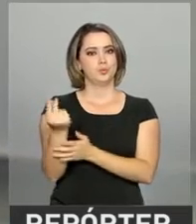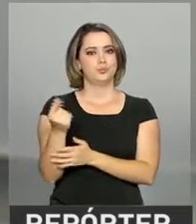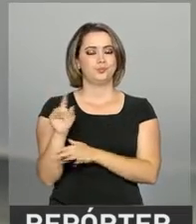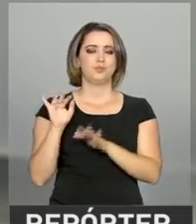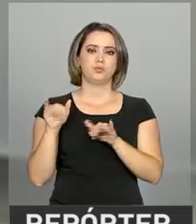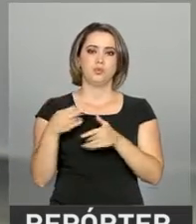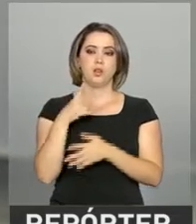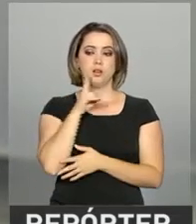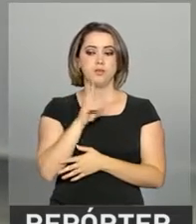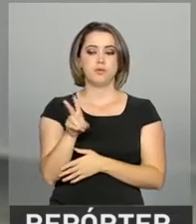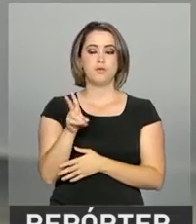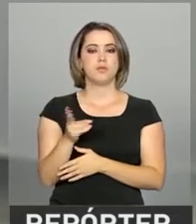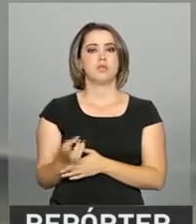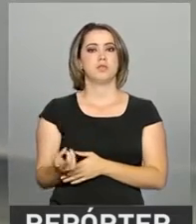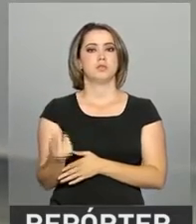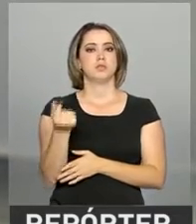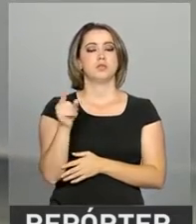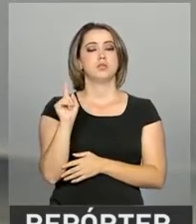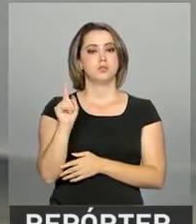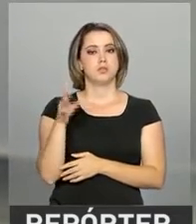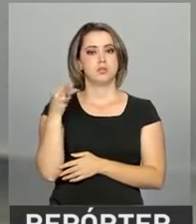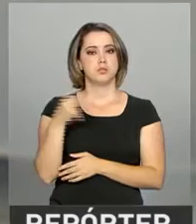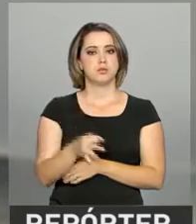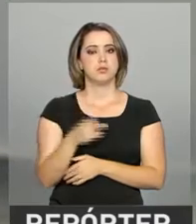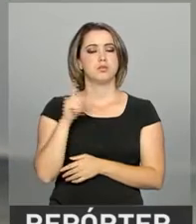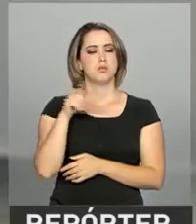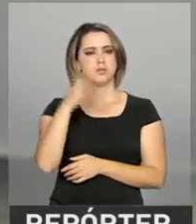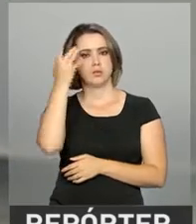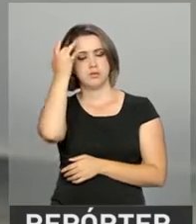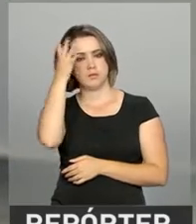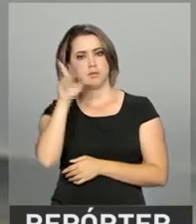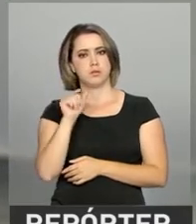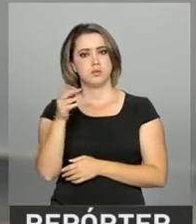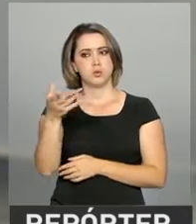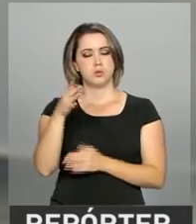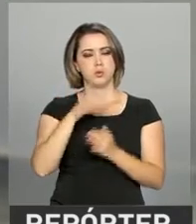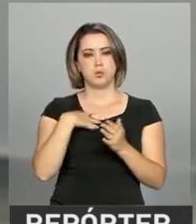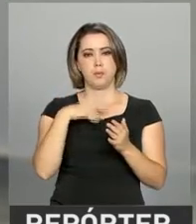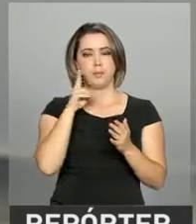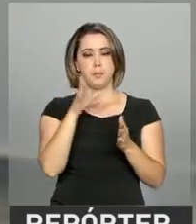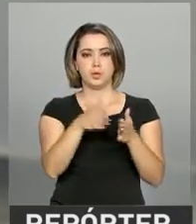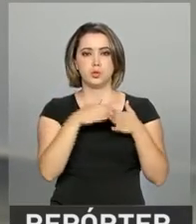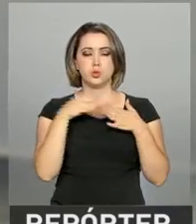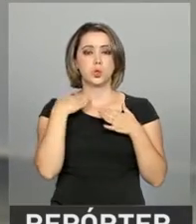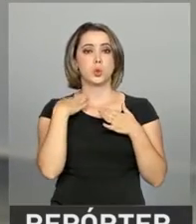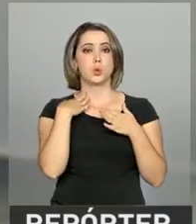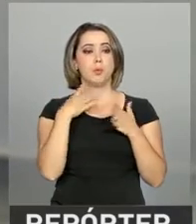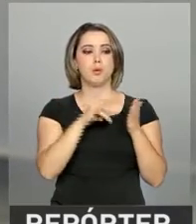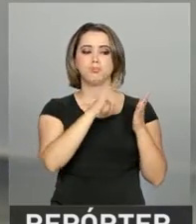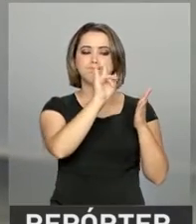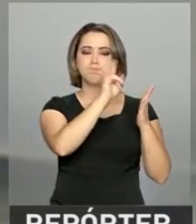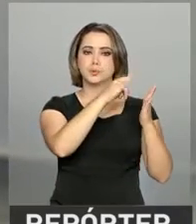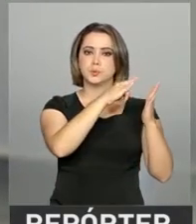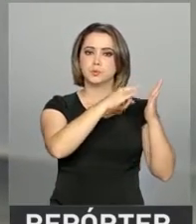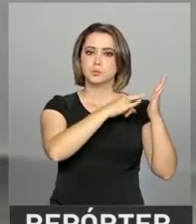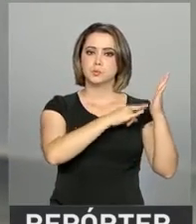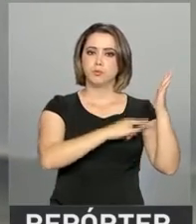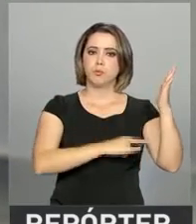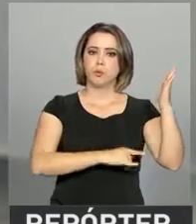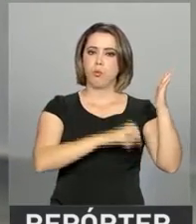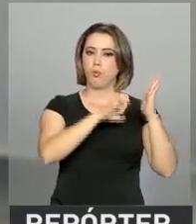depósito está sendo feito corretamente é fácil basta retirar o extrato da conta vinculada do Fundo de Garantia